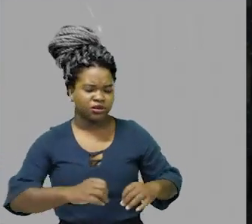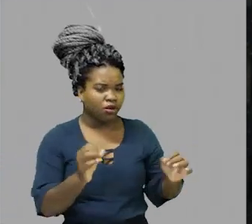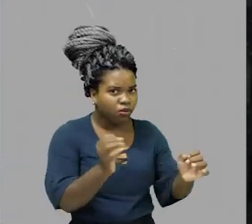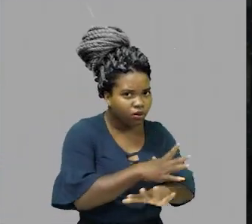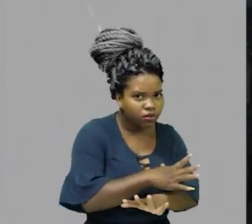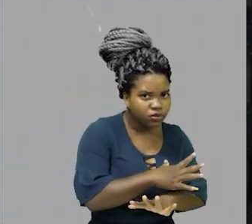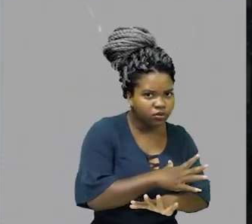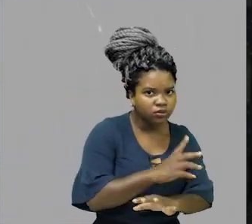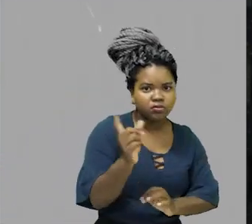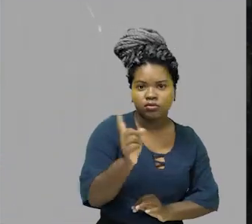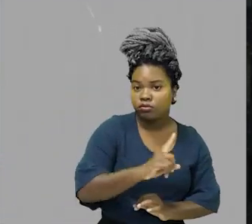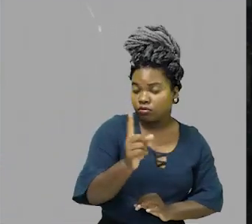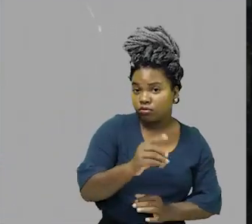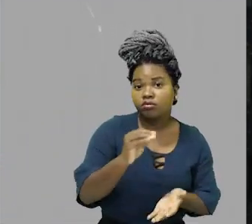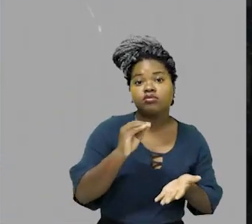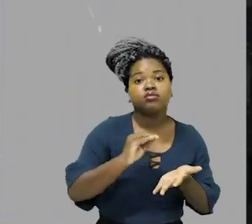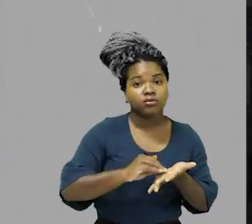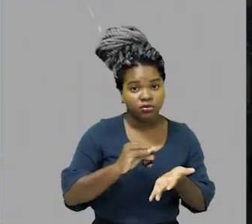falta ser,